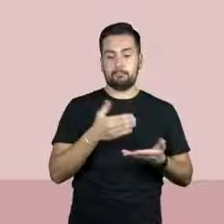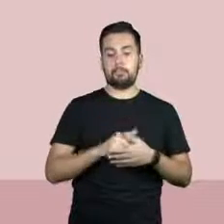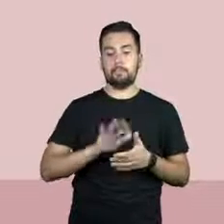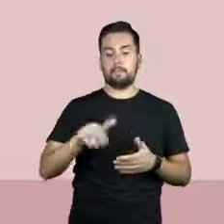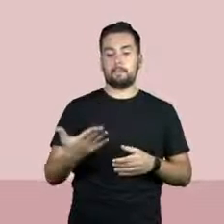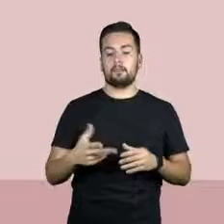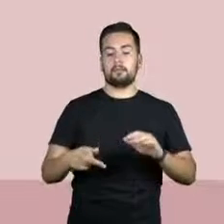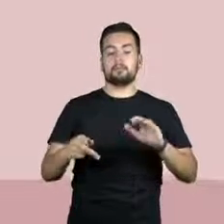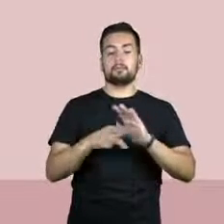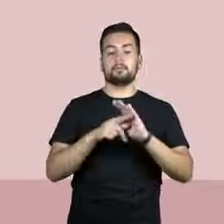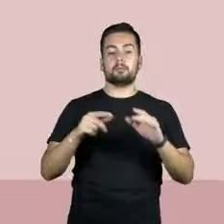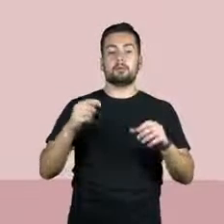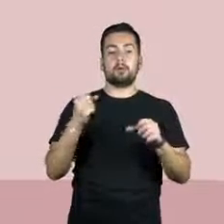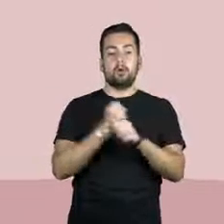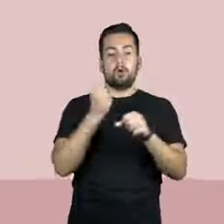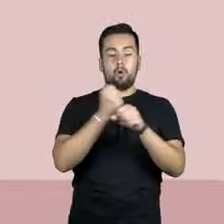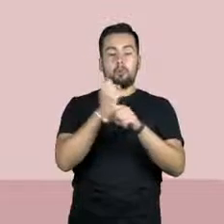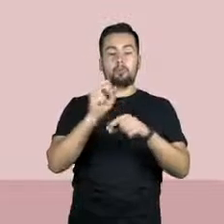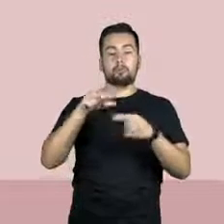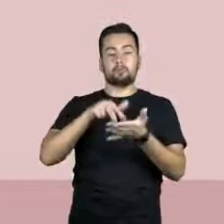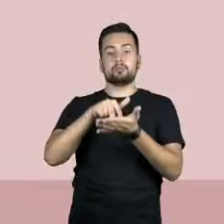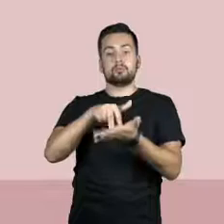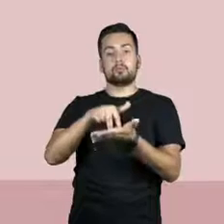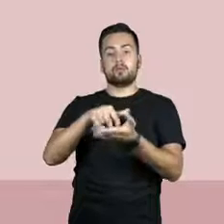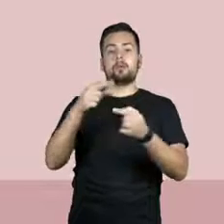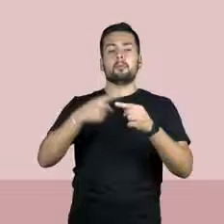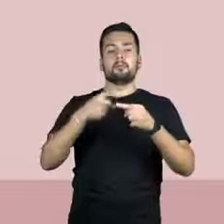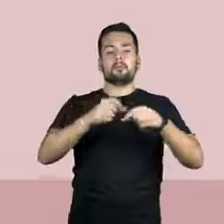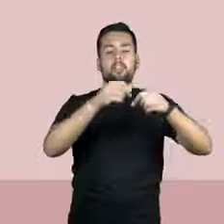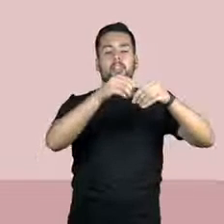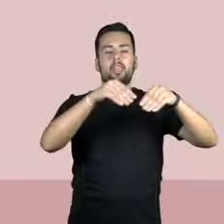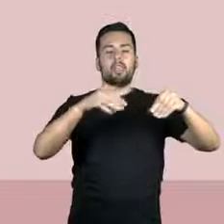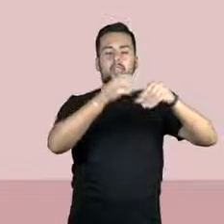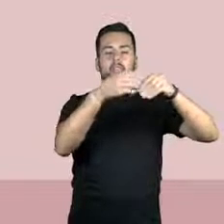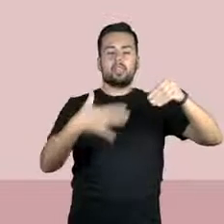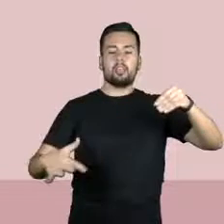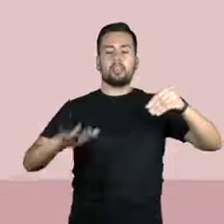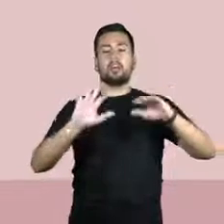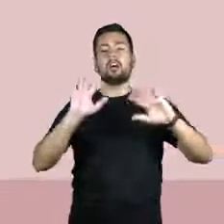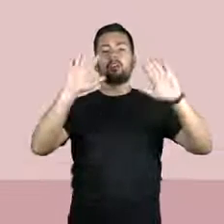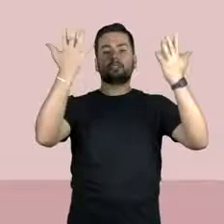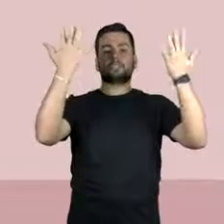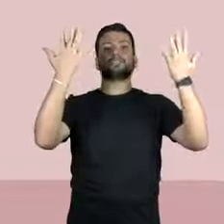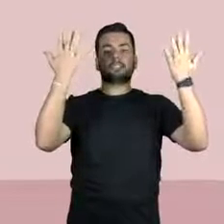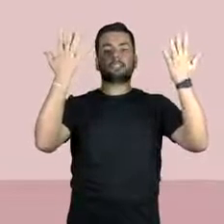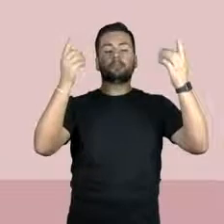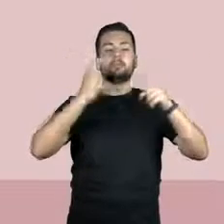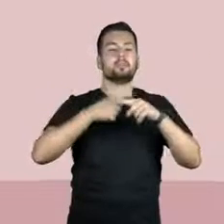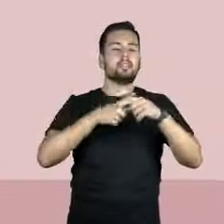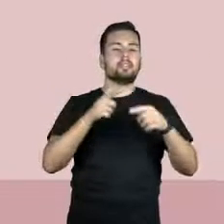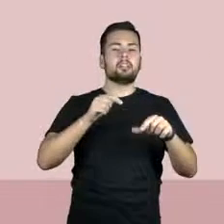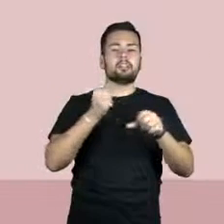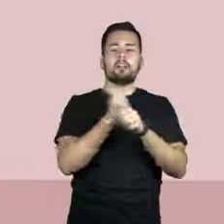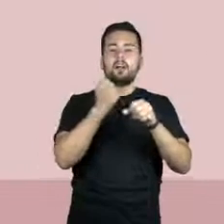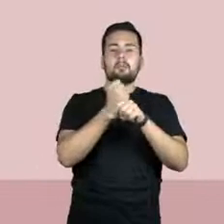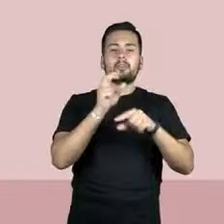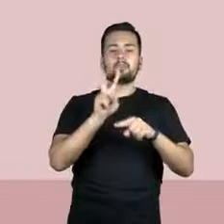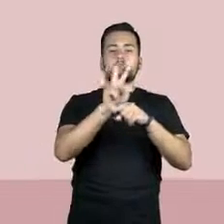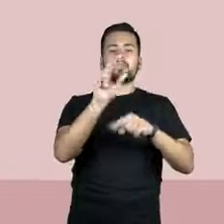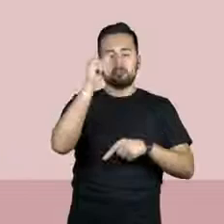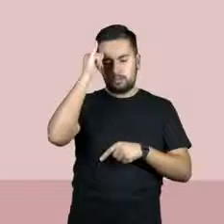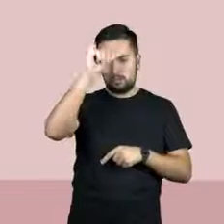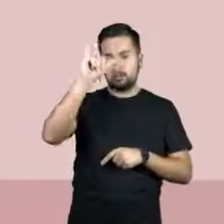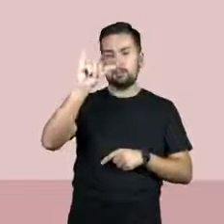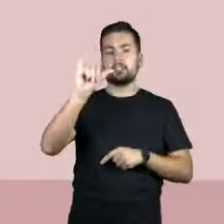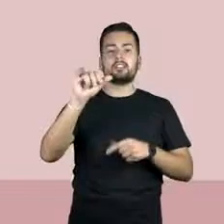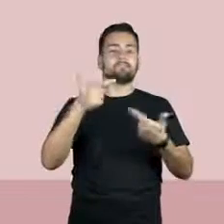obra de contenção? Por que o deslizamento de terra ocorreu e por que a obra de contenção não foi feita para preservar esse